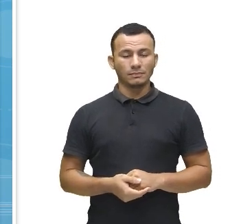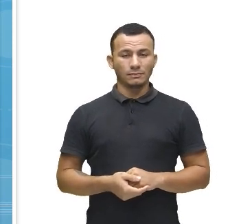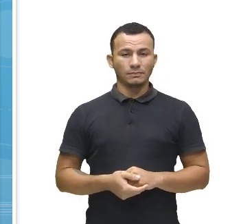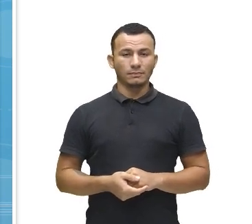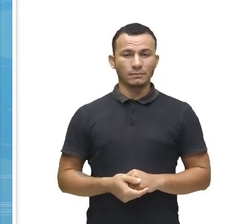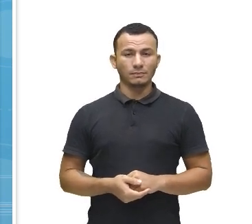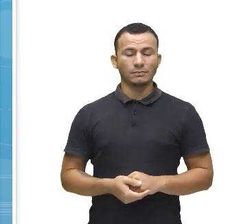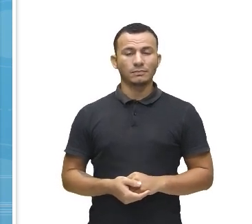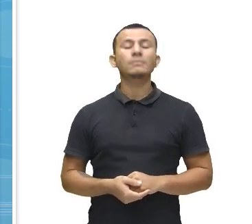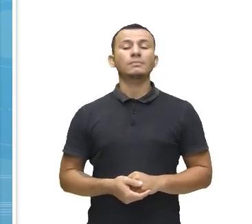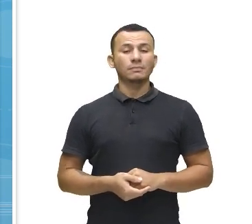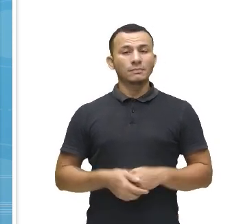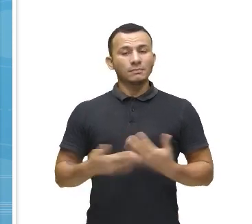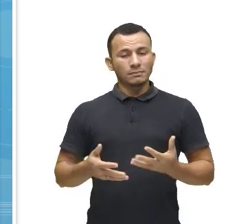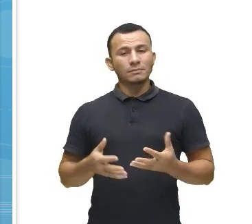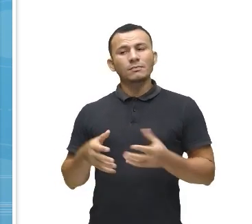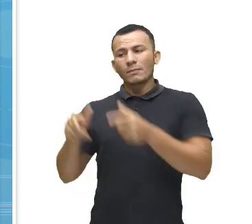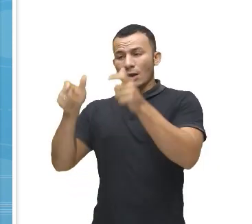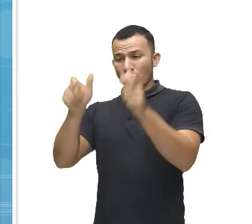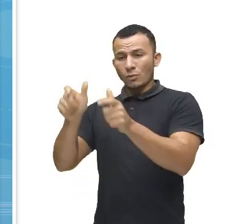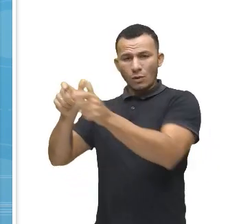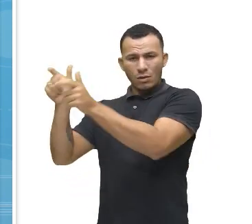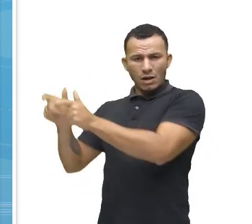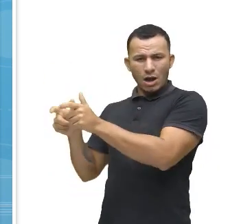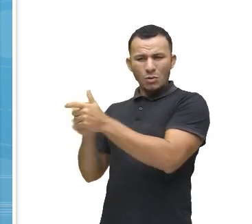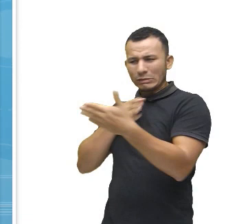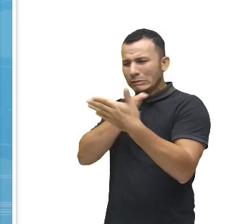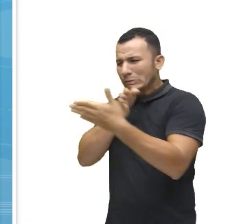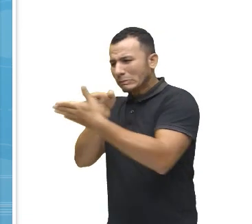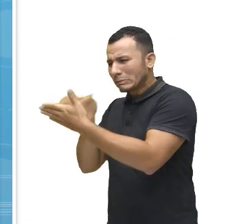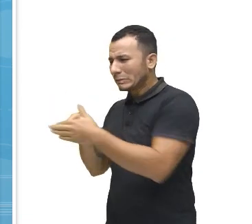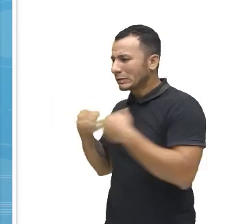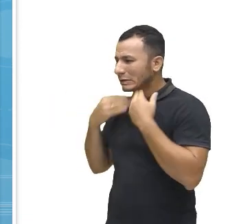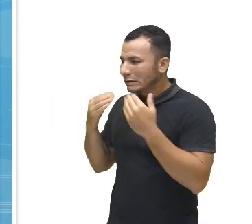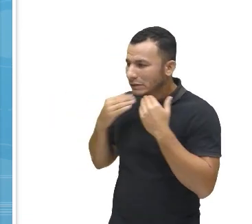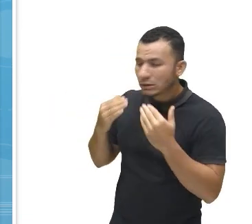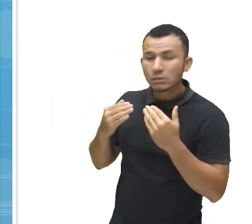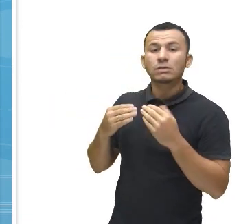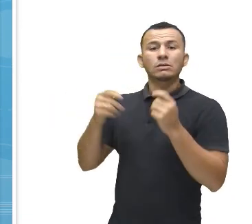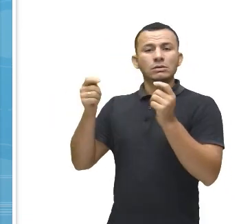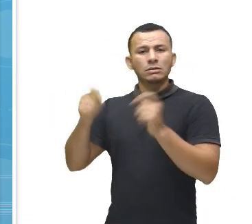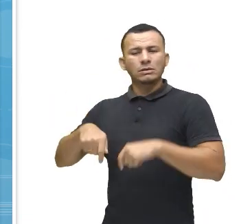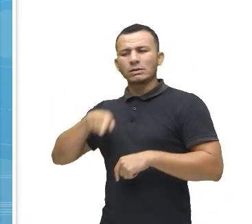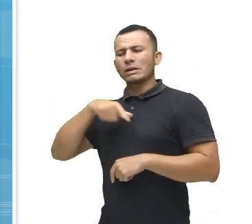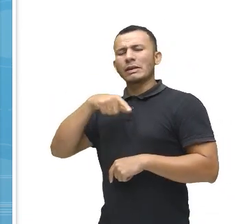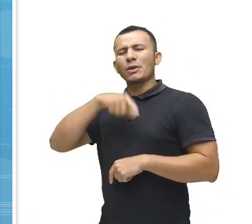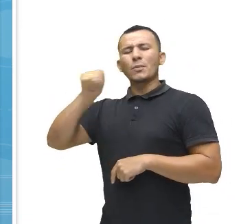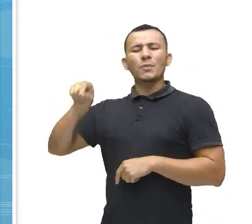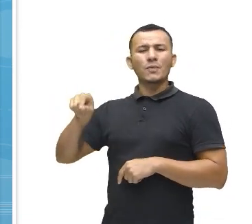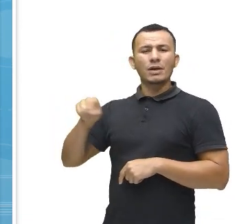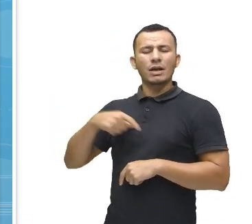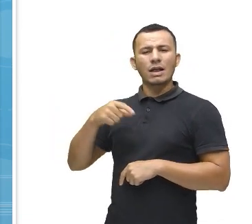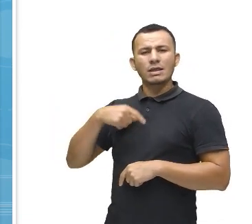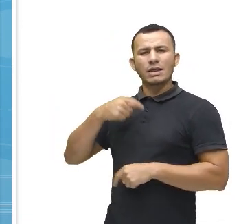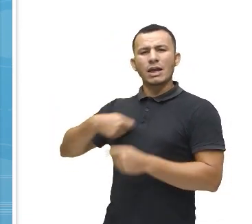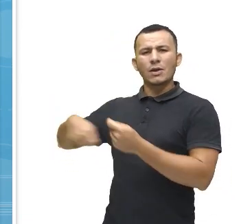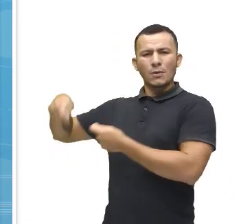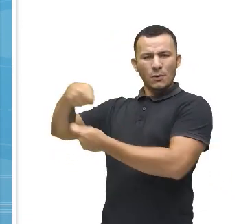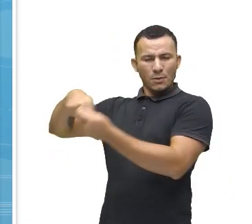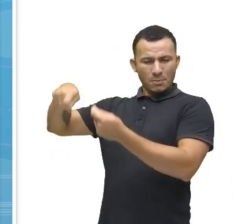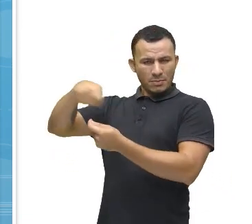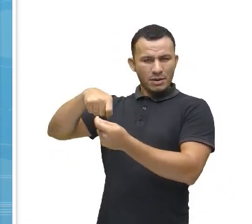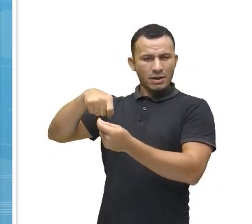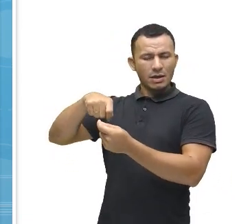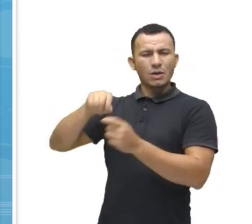Vamos lá. Nesses quilombos, nesses locais de difícil acesso, nesses refúgios, era praticado a economia de